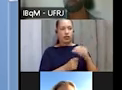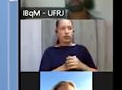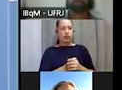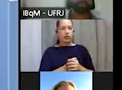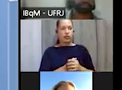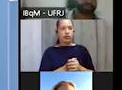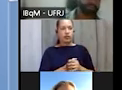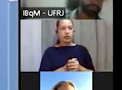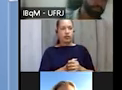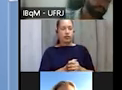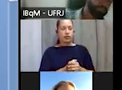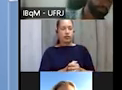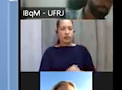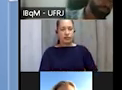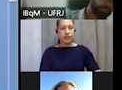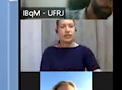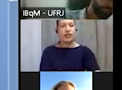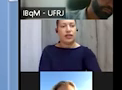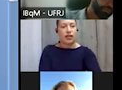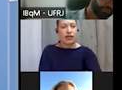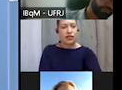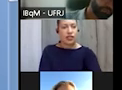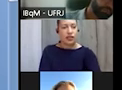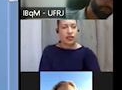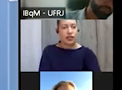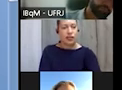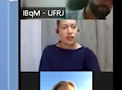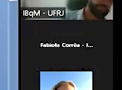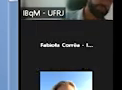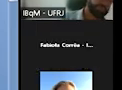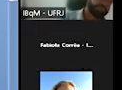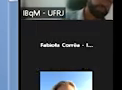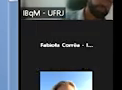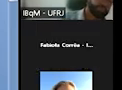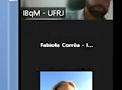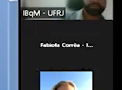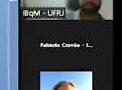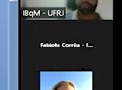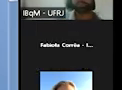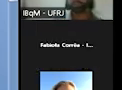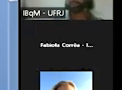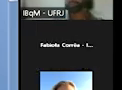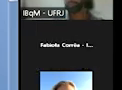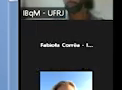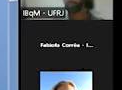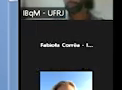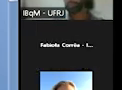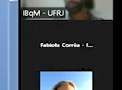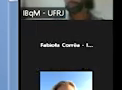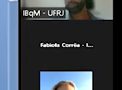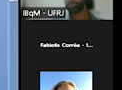Sugiro para vocês a leitura desse livro que fala sobre a Comissão Científica do Império, que é a primeira comissão